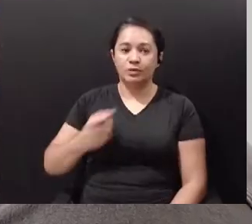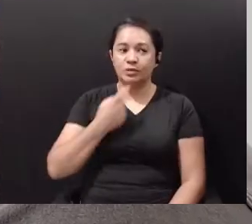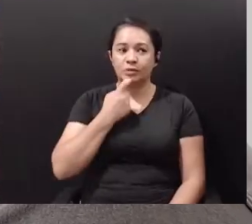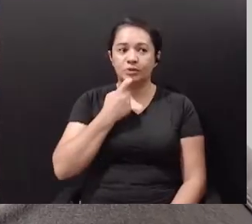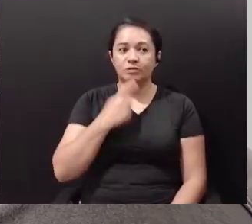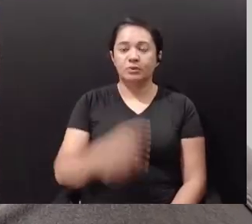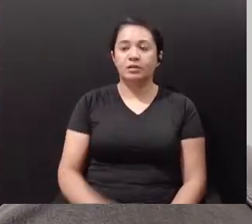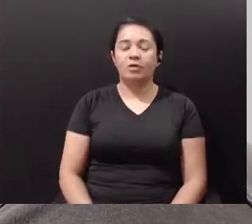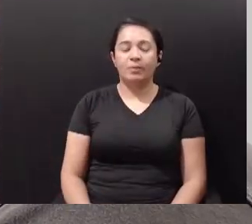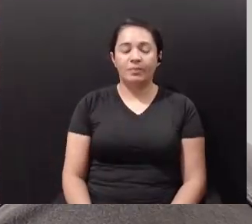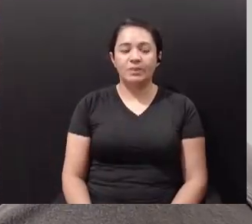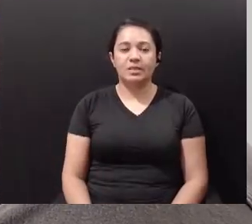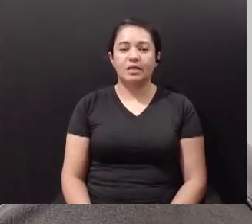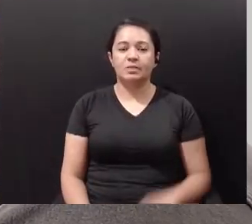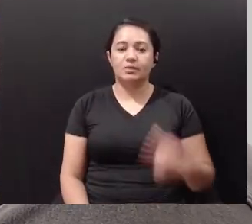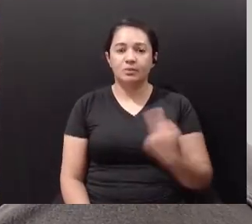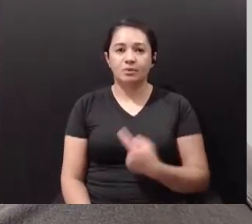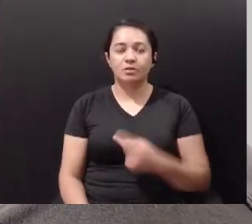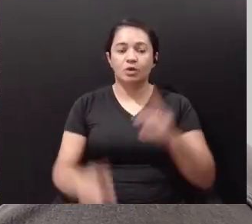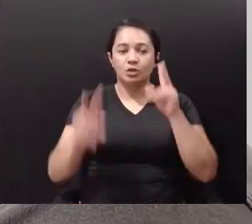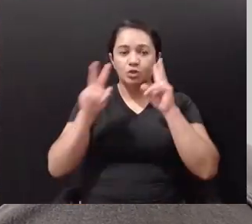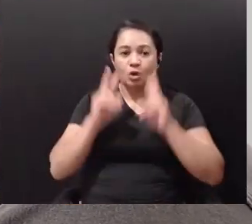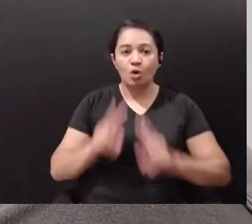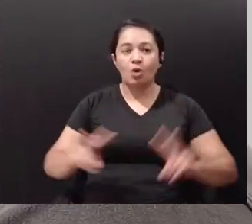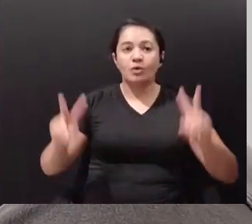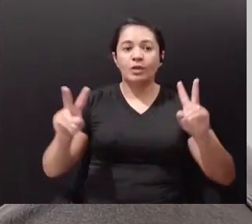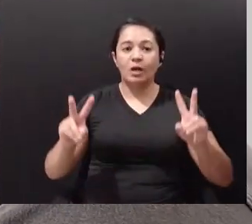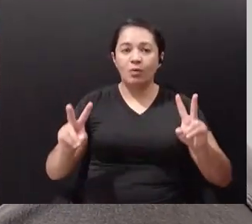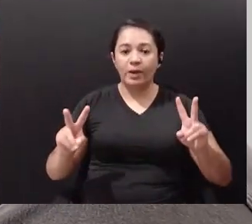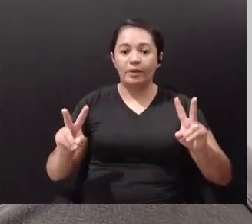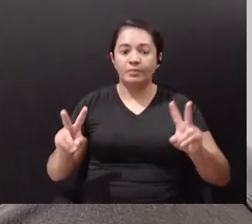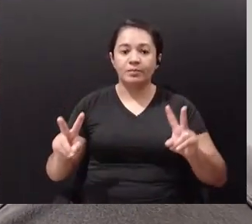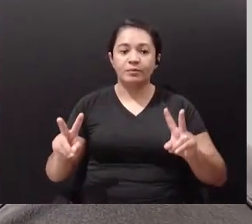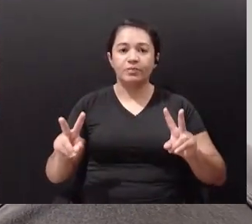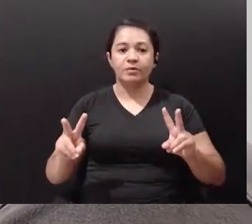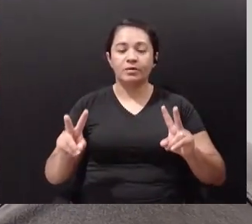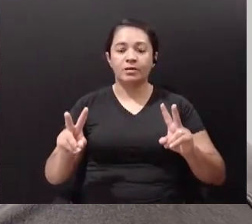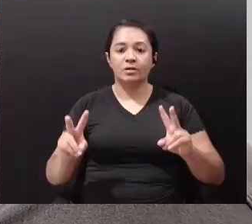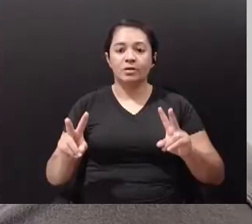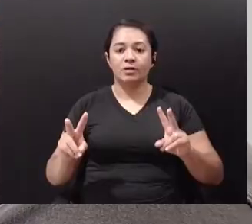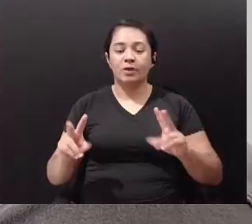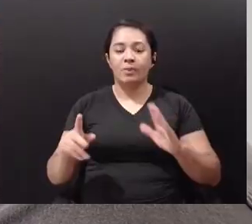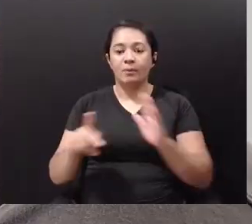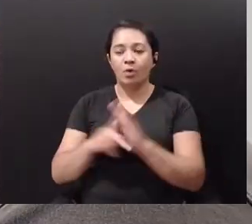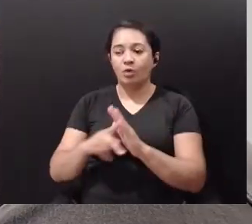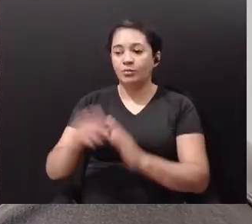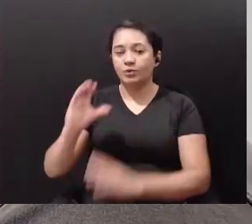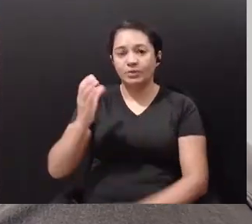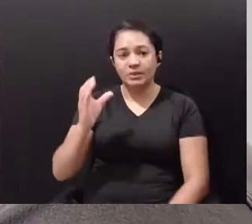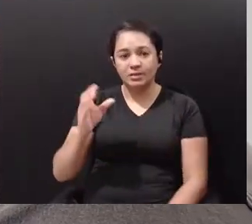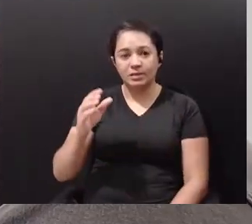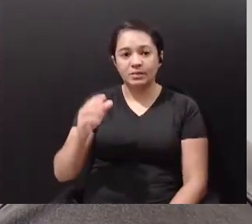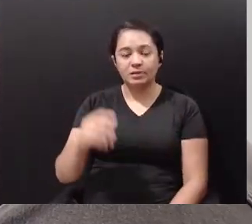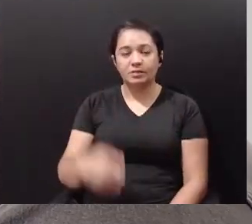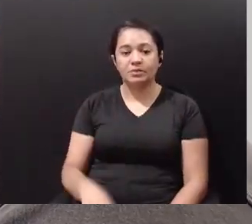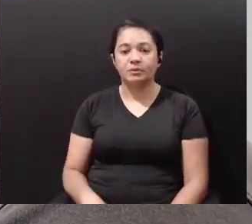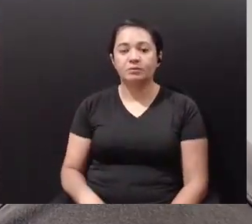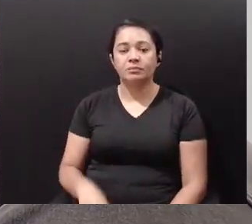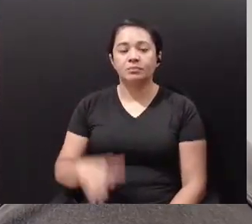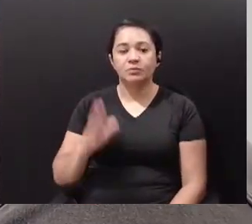nós olhamos o caso do culto à ciência especificamente, ele foi